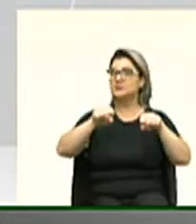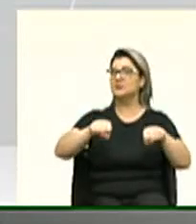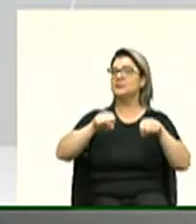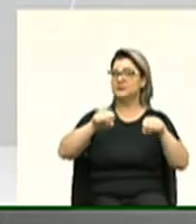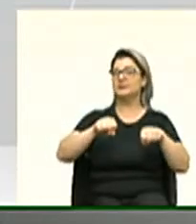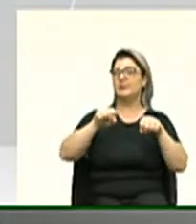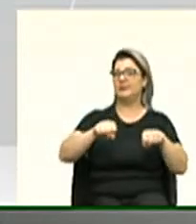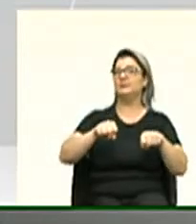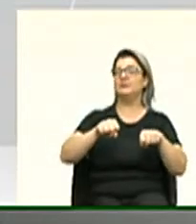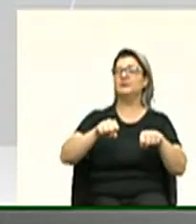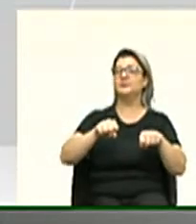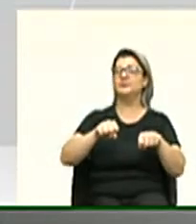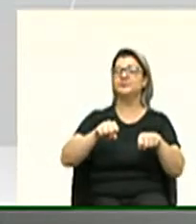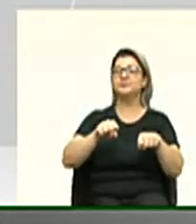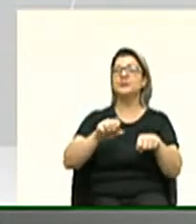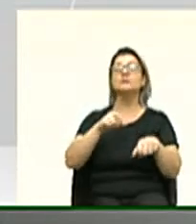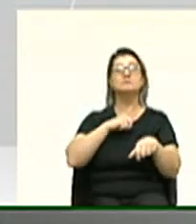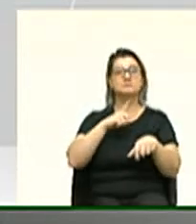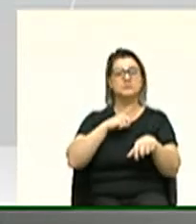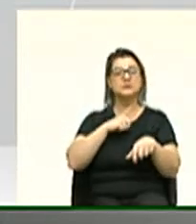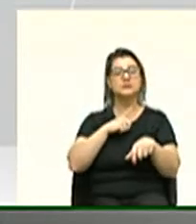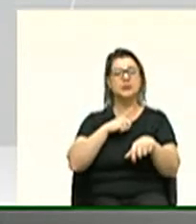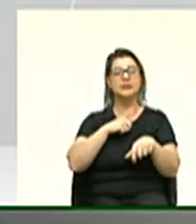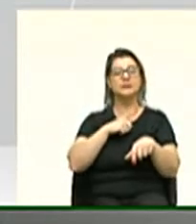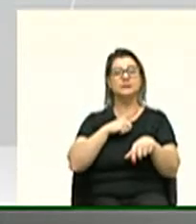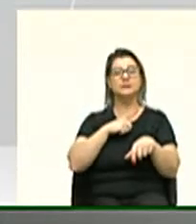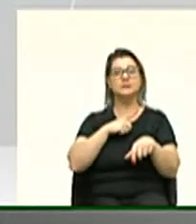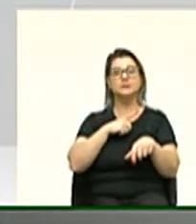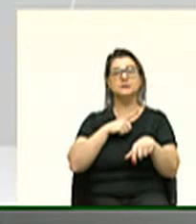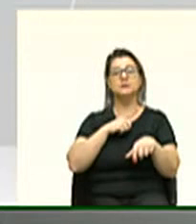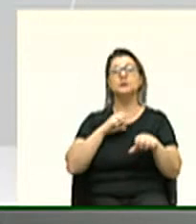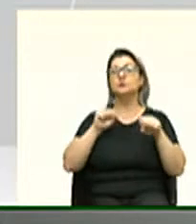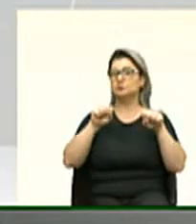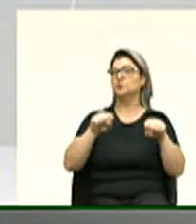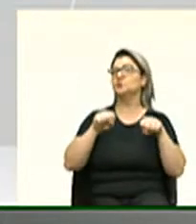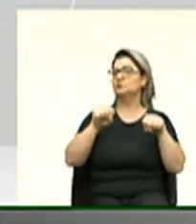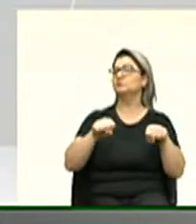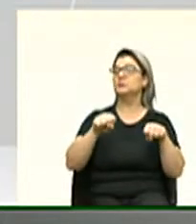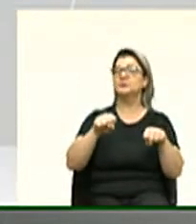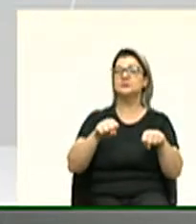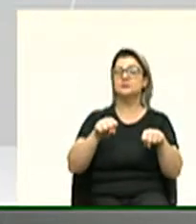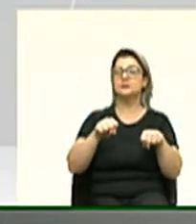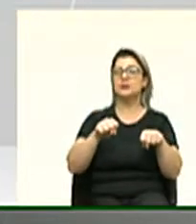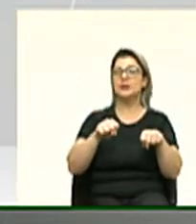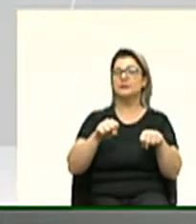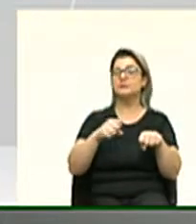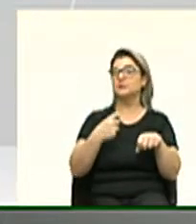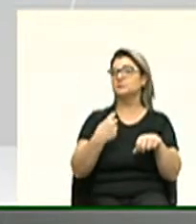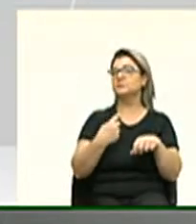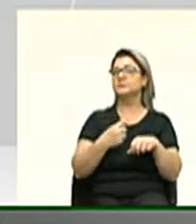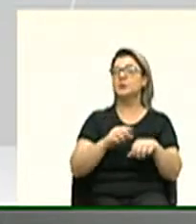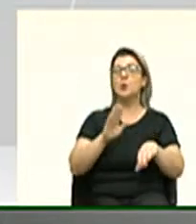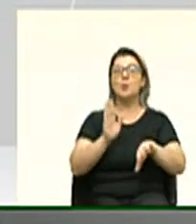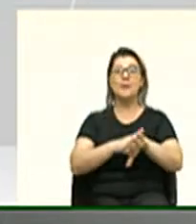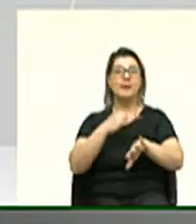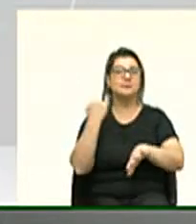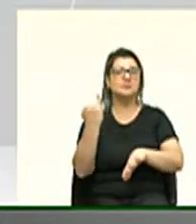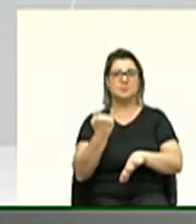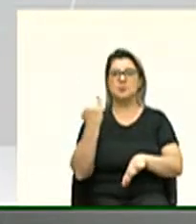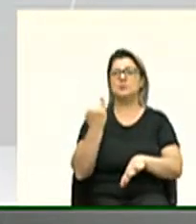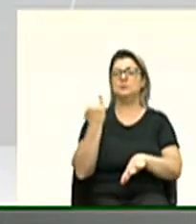Dinamarca, Noruega, têm neste modal de transporte um dos seus componentes mais